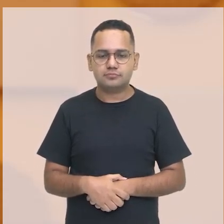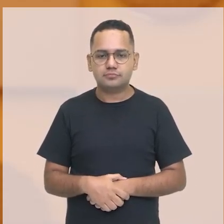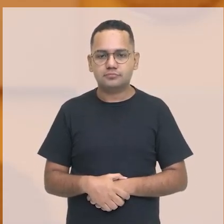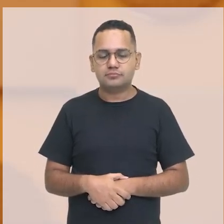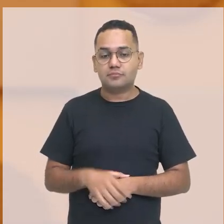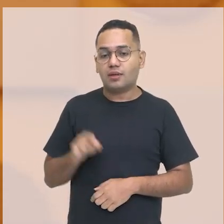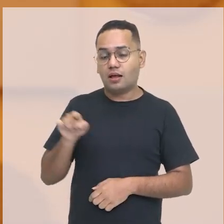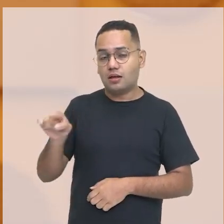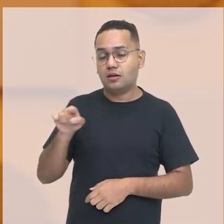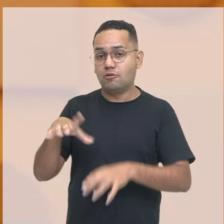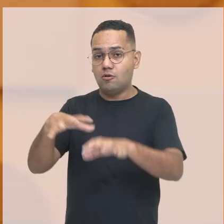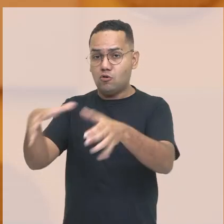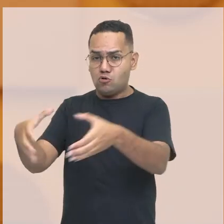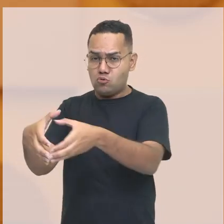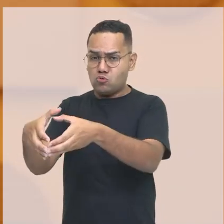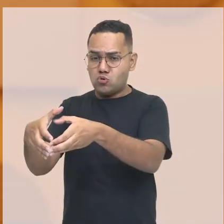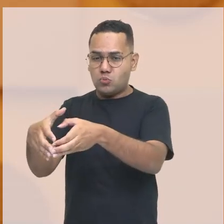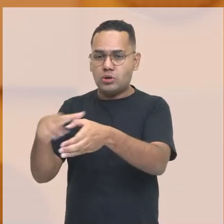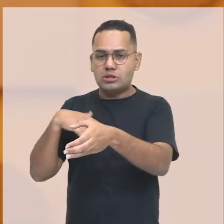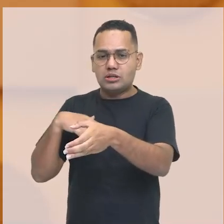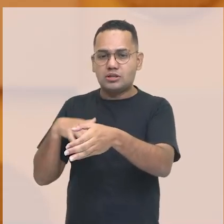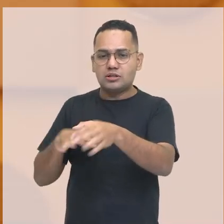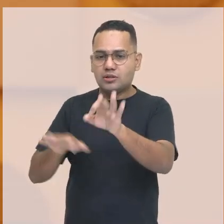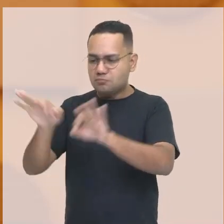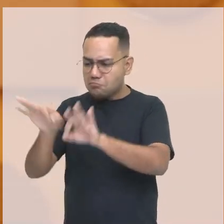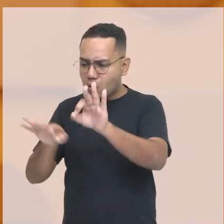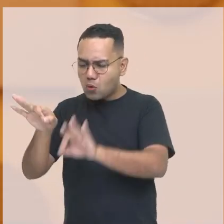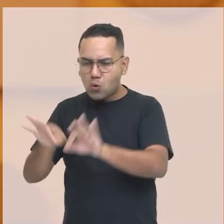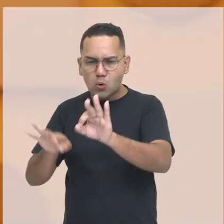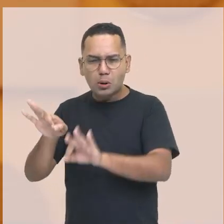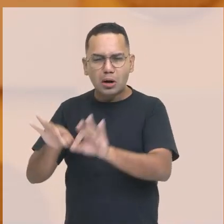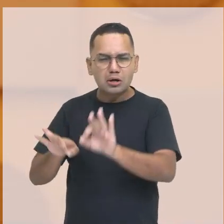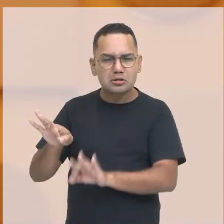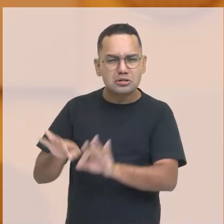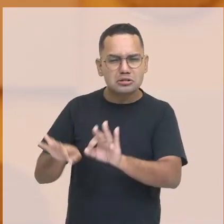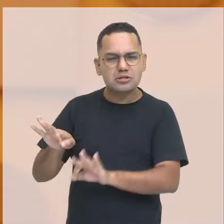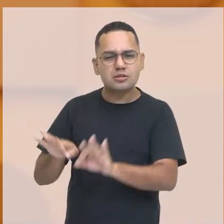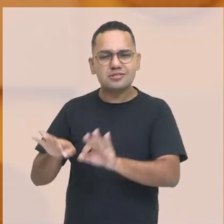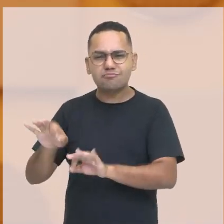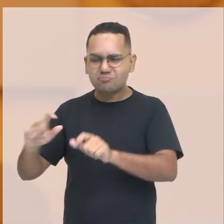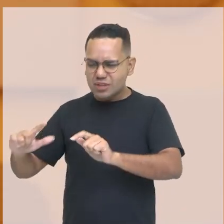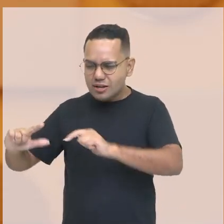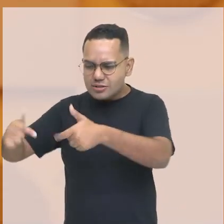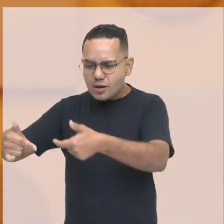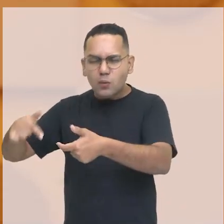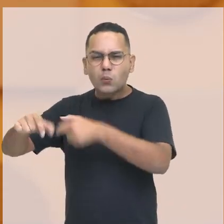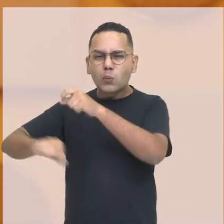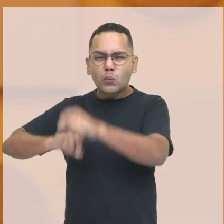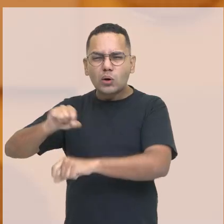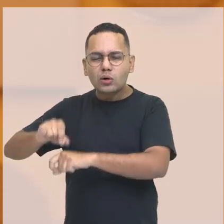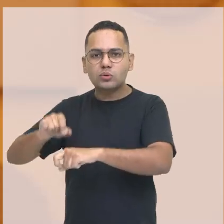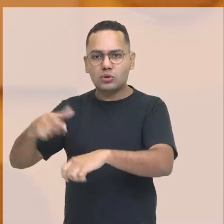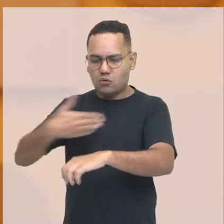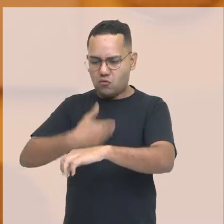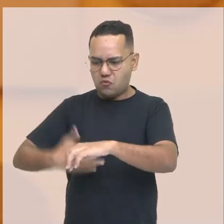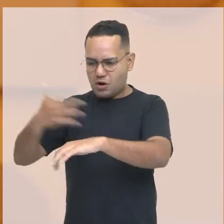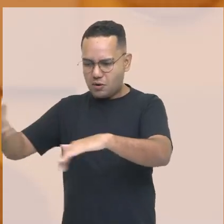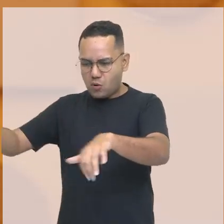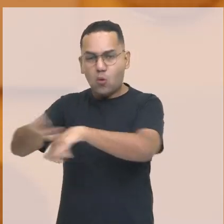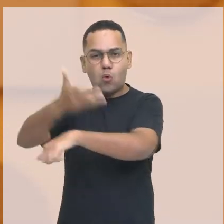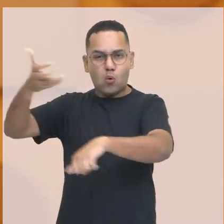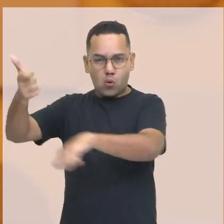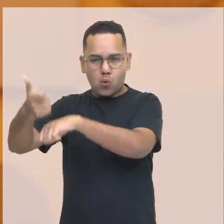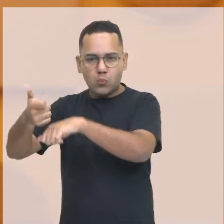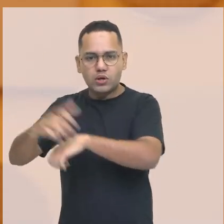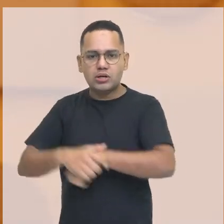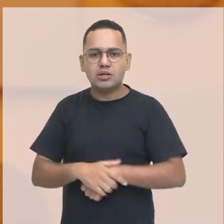Aliança Nacional Libertadora, ele organizou ali uma intentona, que foi uma tentativa de golpe de Estado que fracassou,